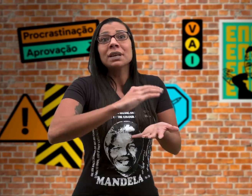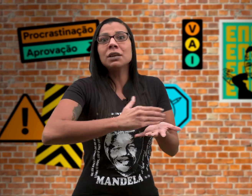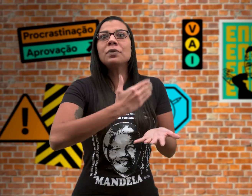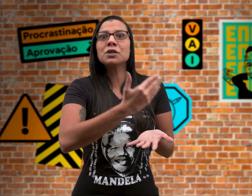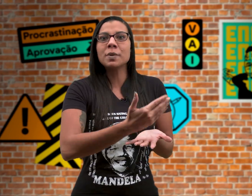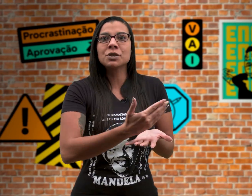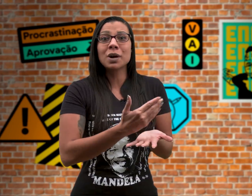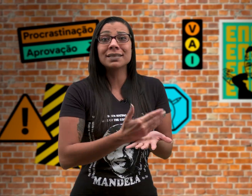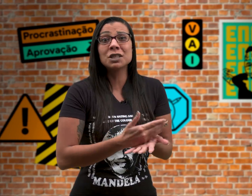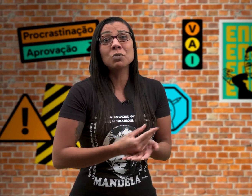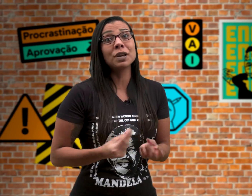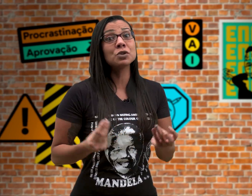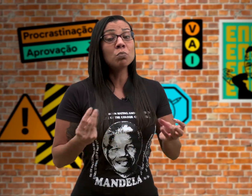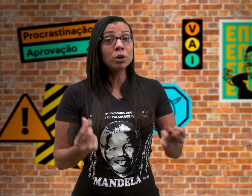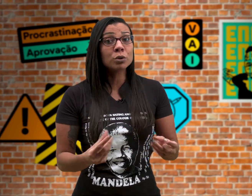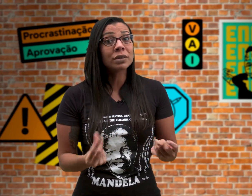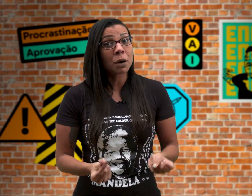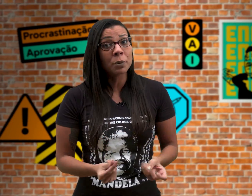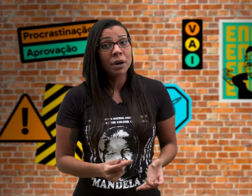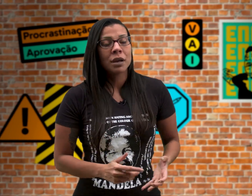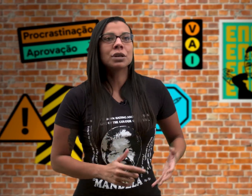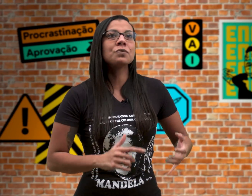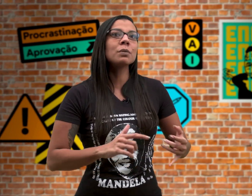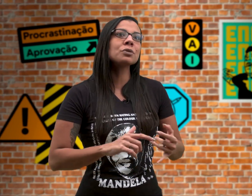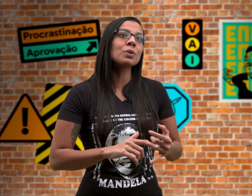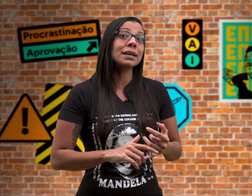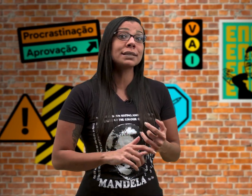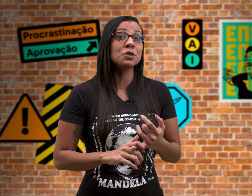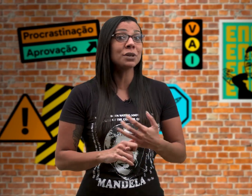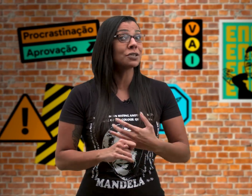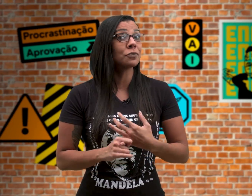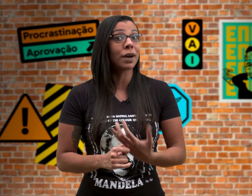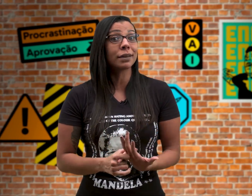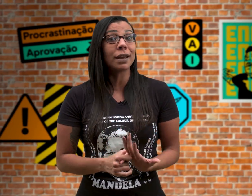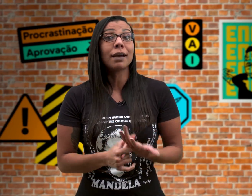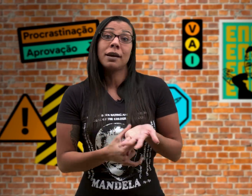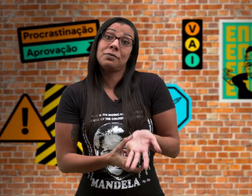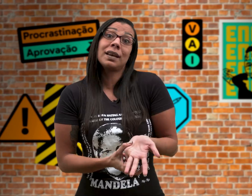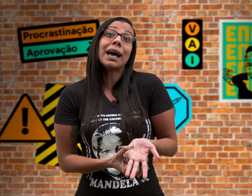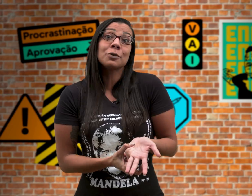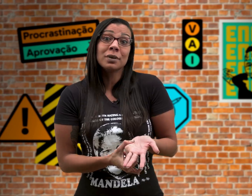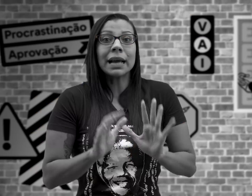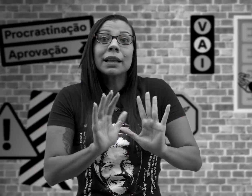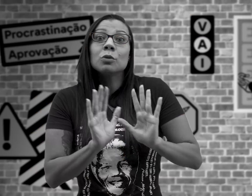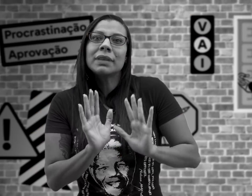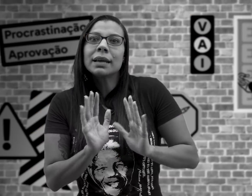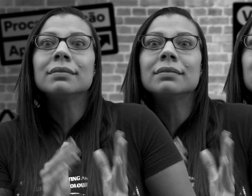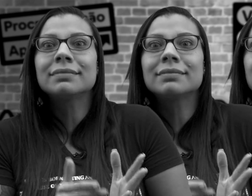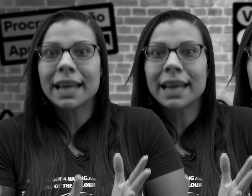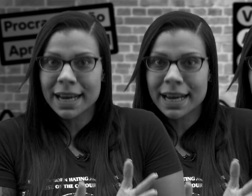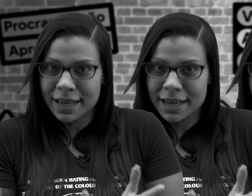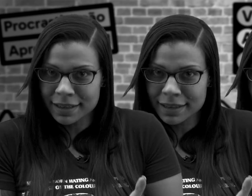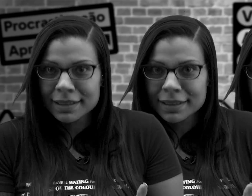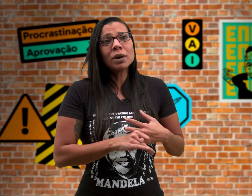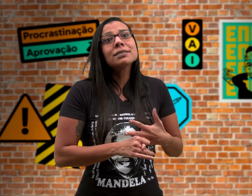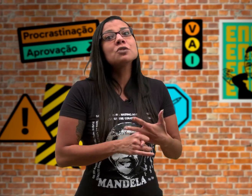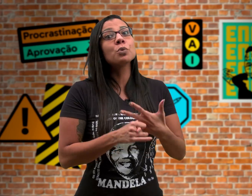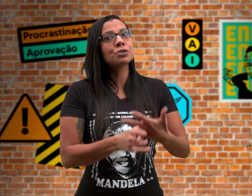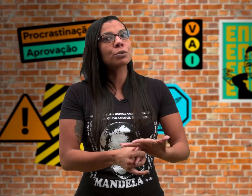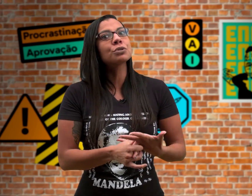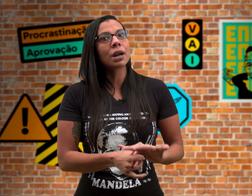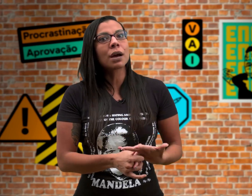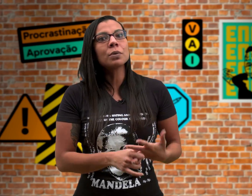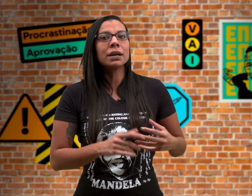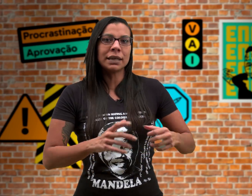persiste? Infelizmente, o racismo vem de muito tempo. Já tivemos o racismo que a gente fala que é velado. Ah, não tem? Tem. O